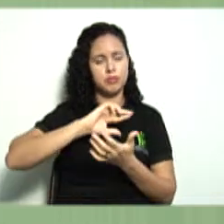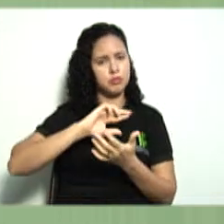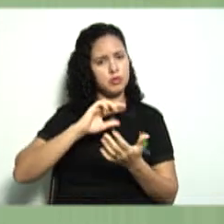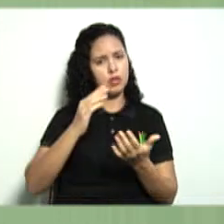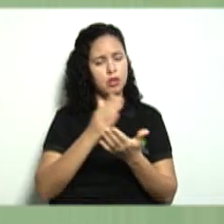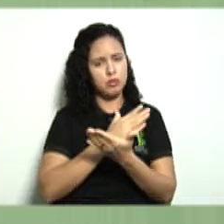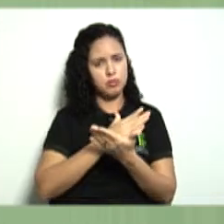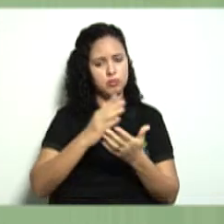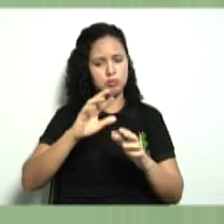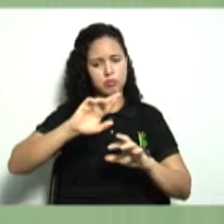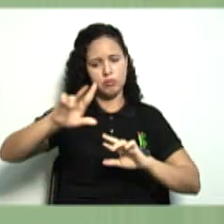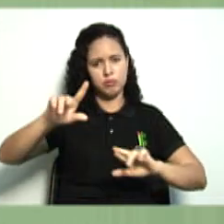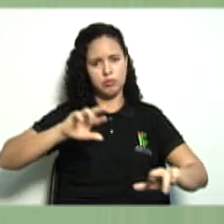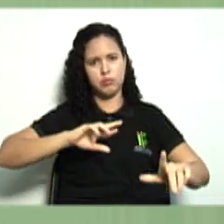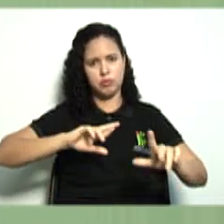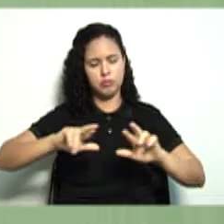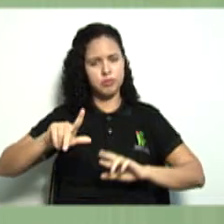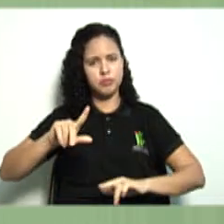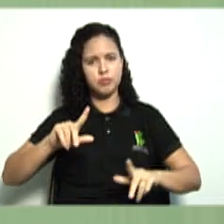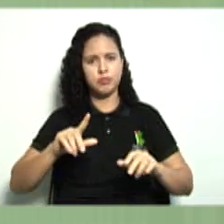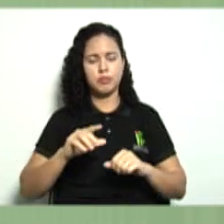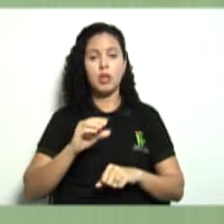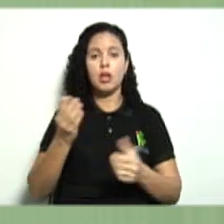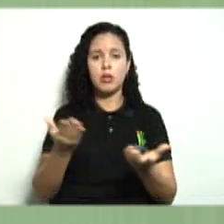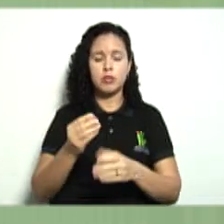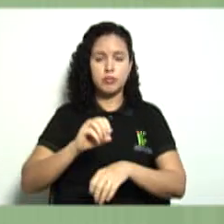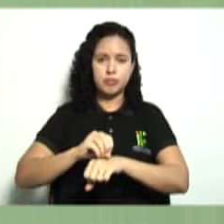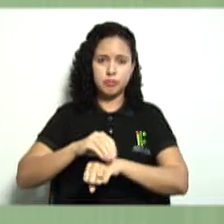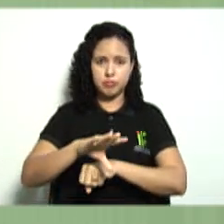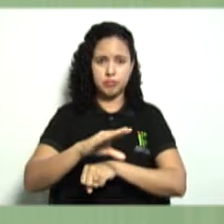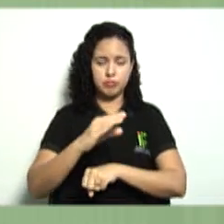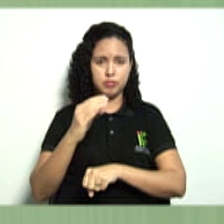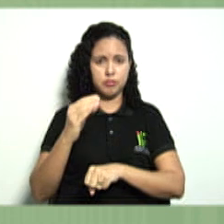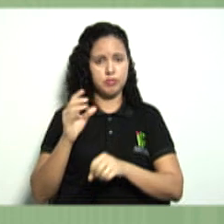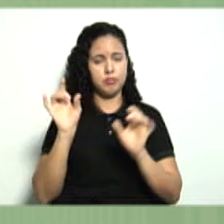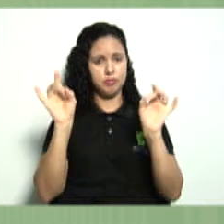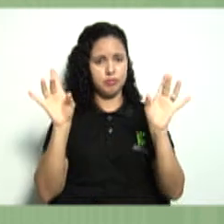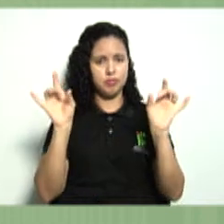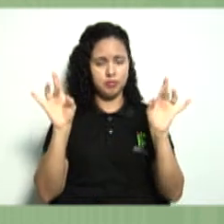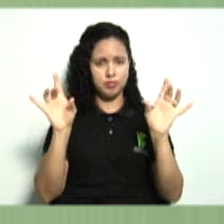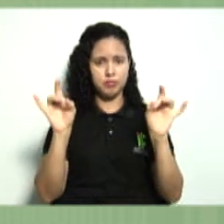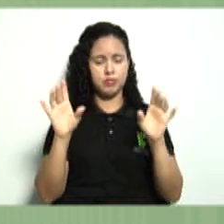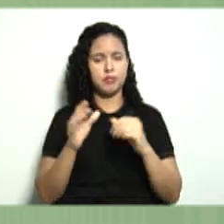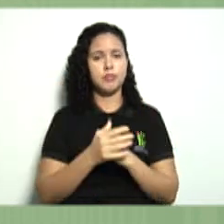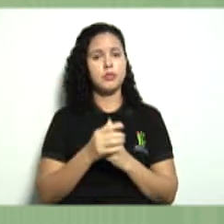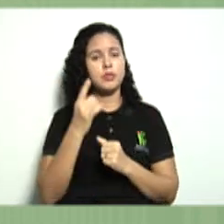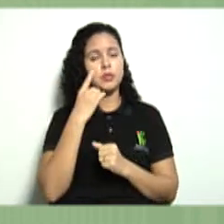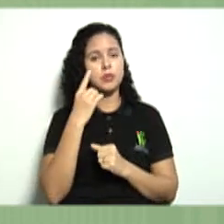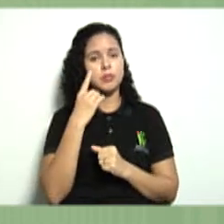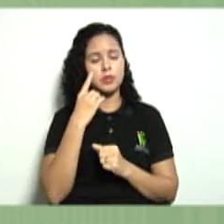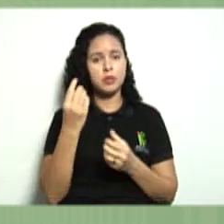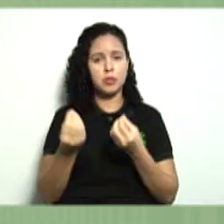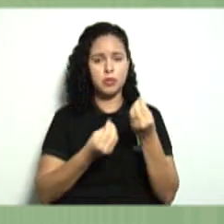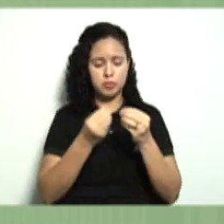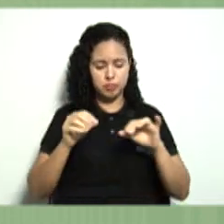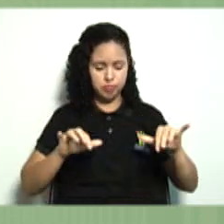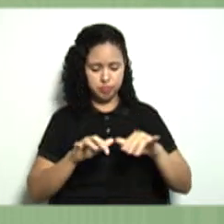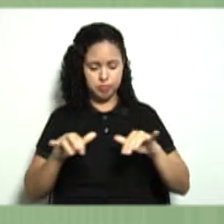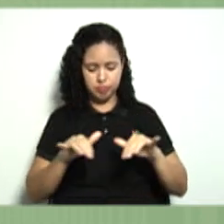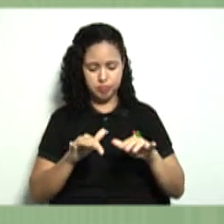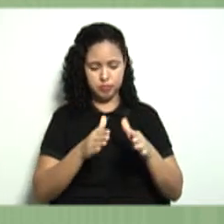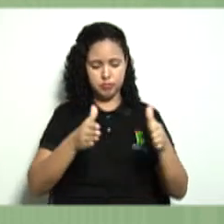diferente. Então aqui, algumas dicas especiais aqui, teclas de atalho especiais. Vocês vão utilizar essas teclas, gente,